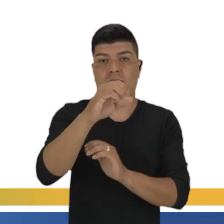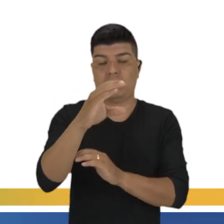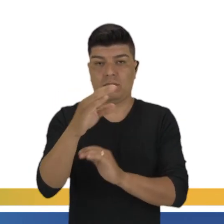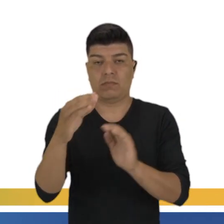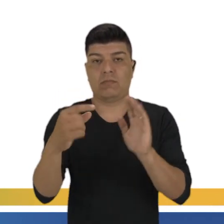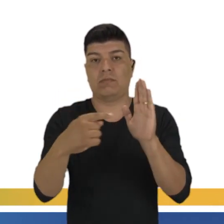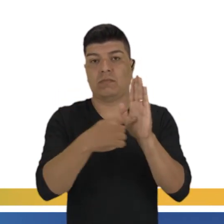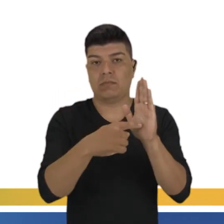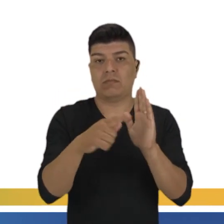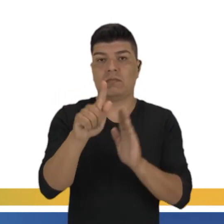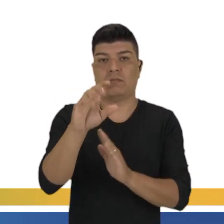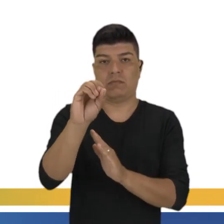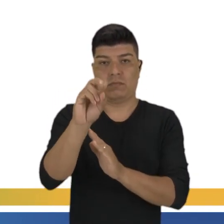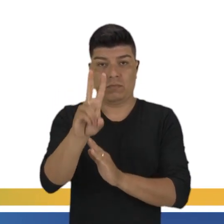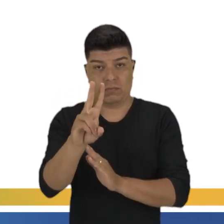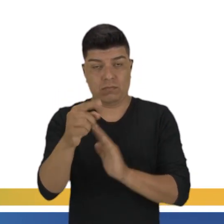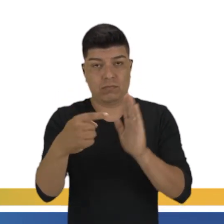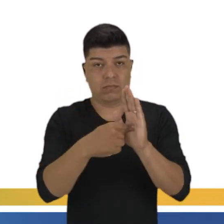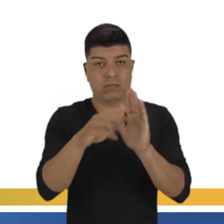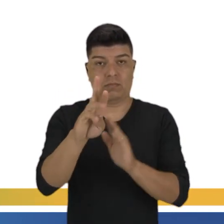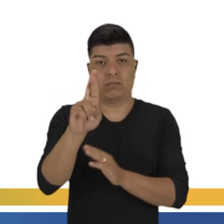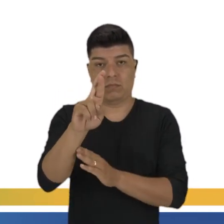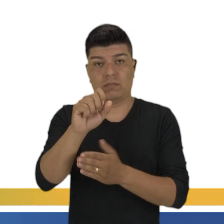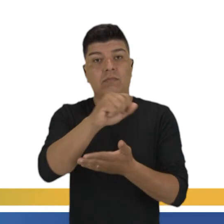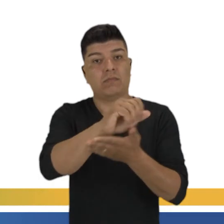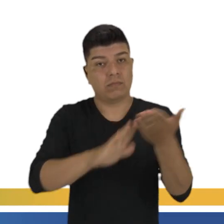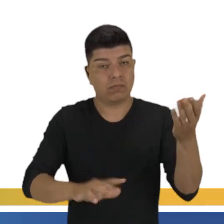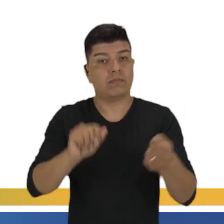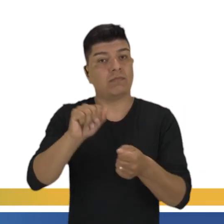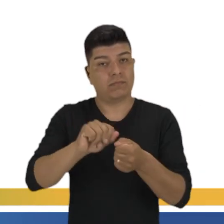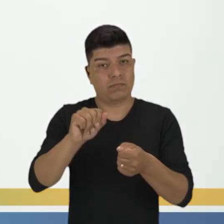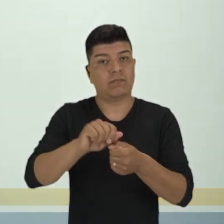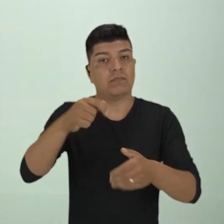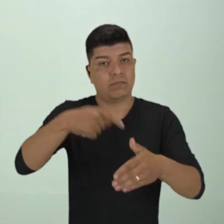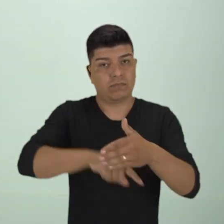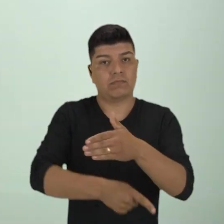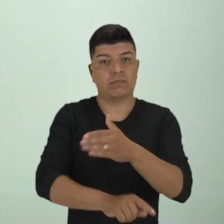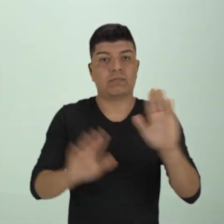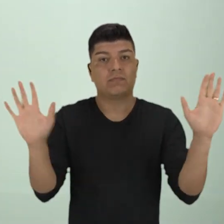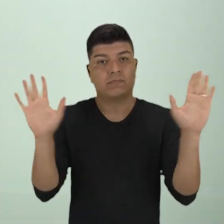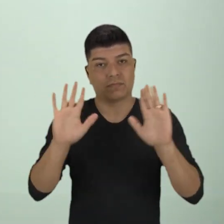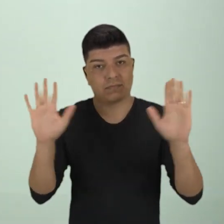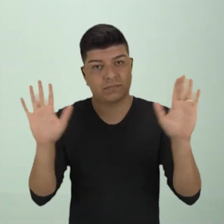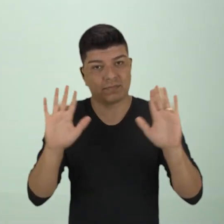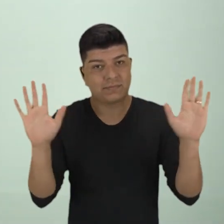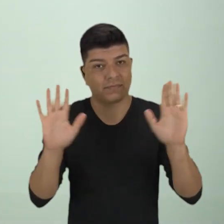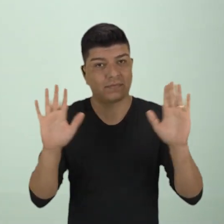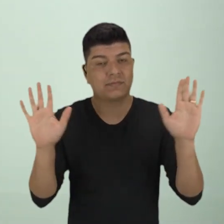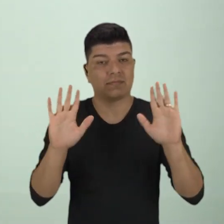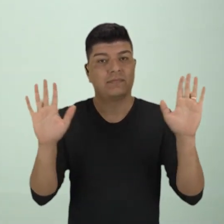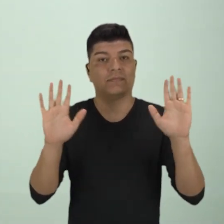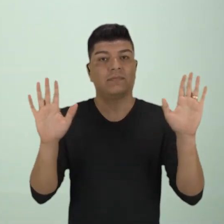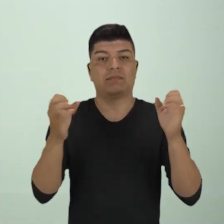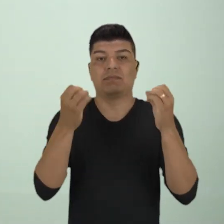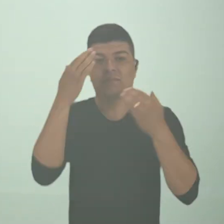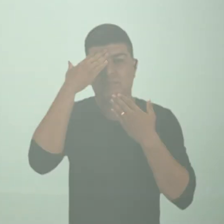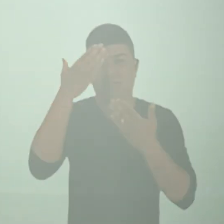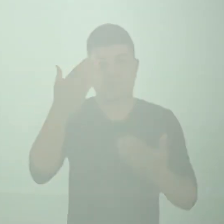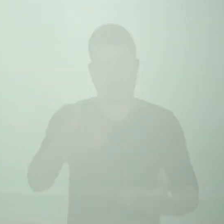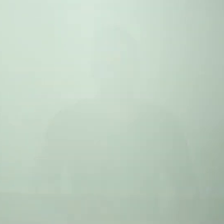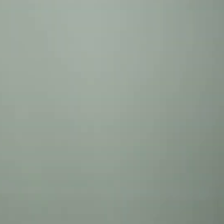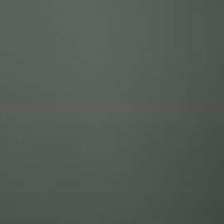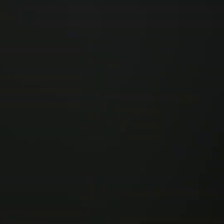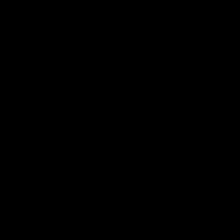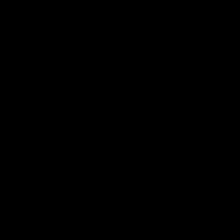educ.ce.ac.gov.br e façam as atividades de aprofundamento. Até mais, até a próxima. Muito obrigado.